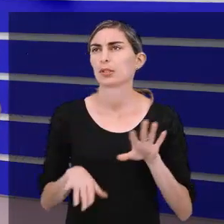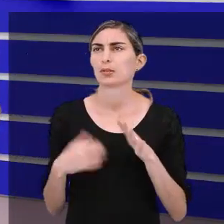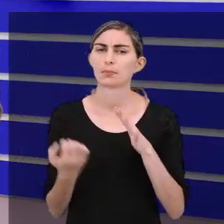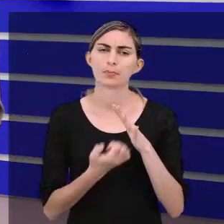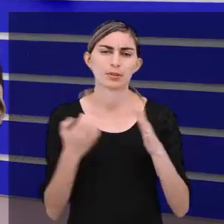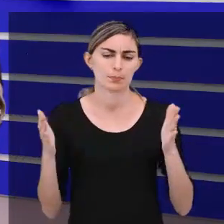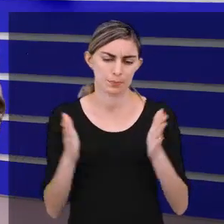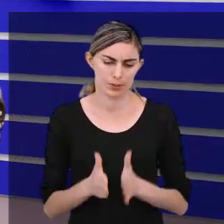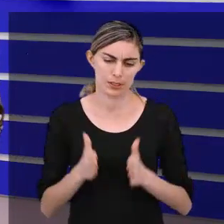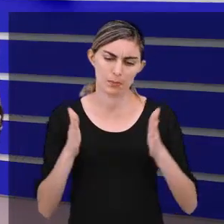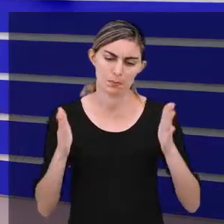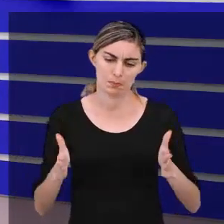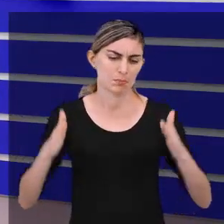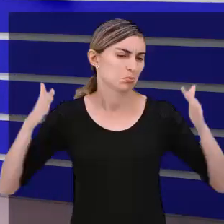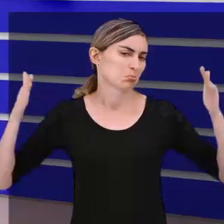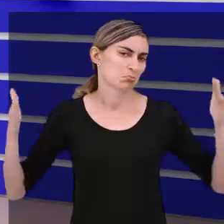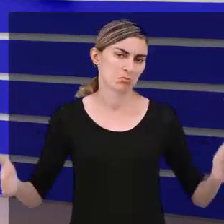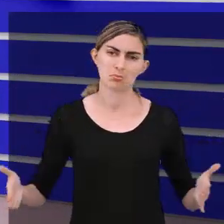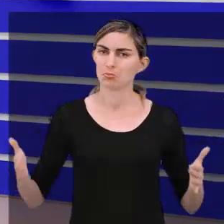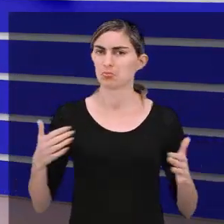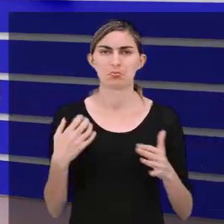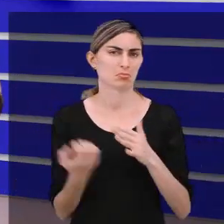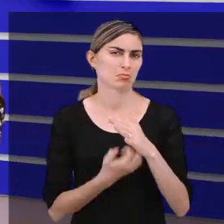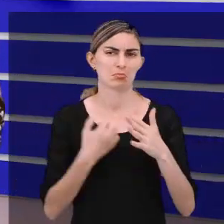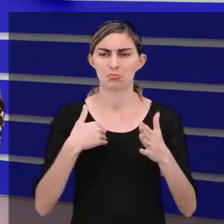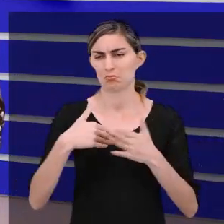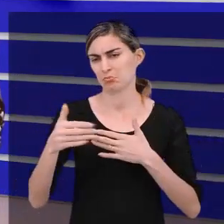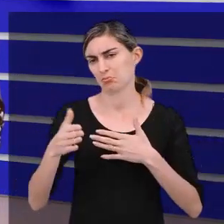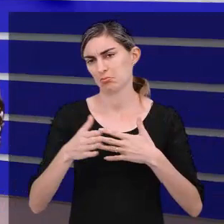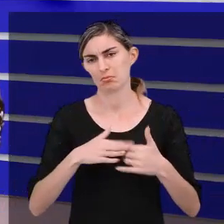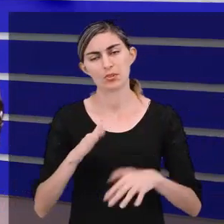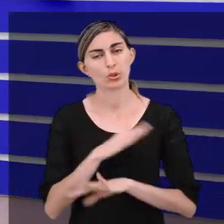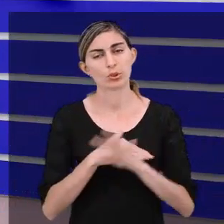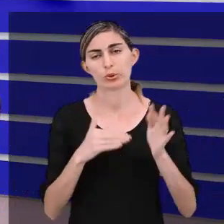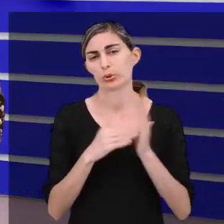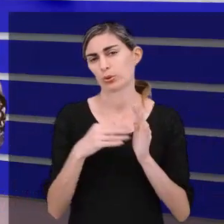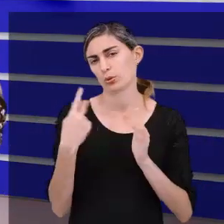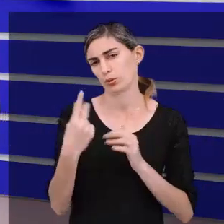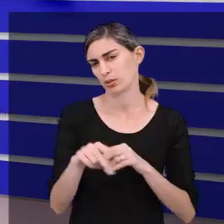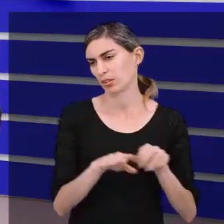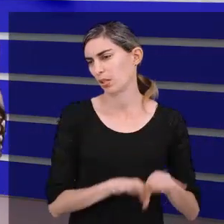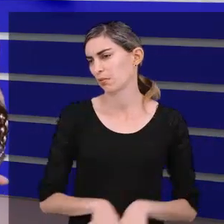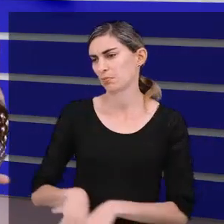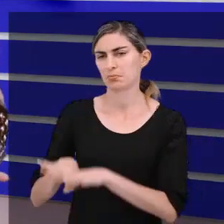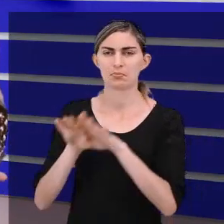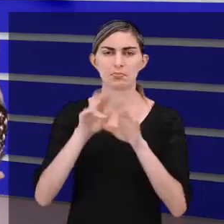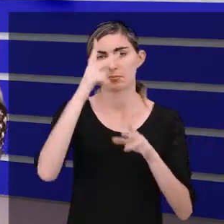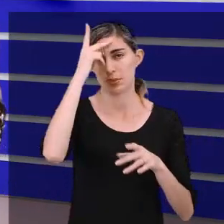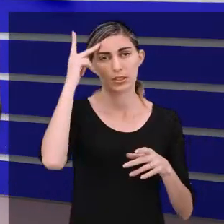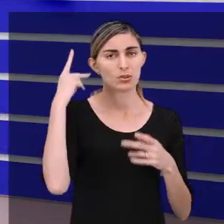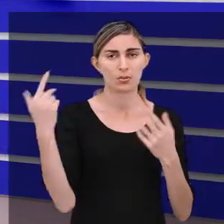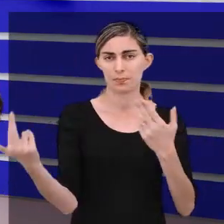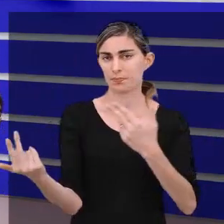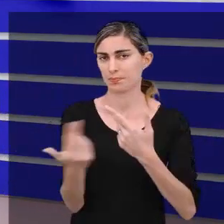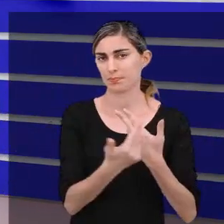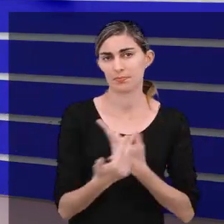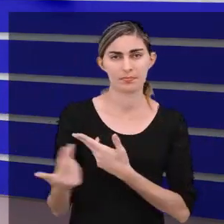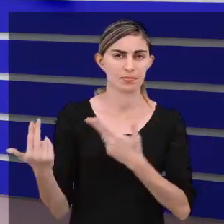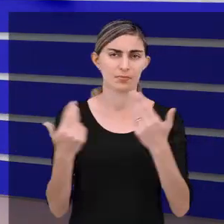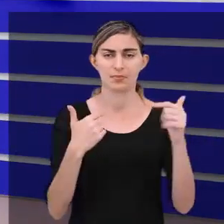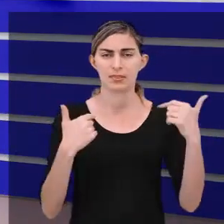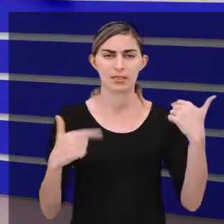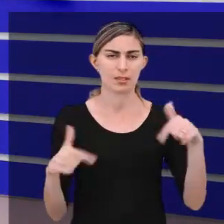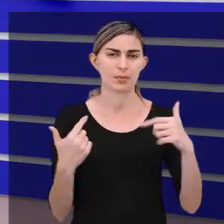de pequeno, médio e grande porte, e todas elas têm algo em comum, que são as pessoas. E as pessoas